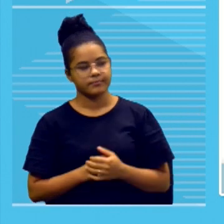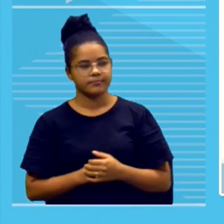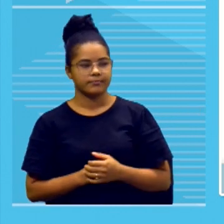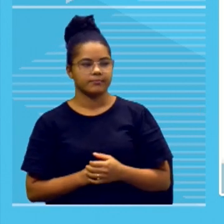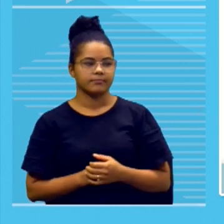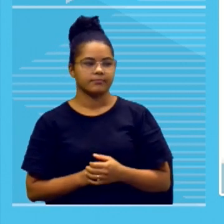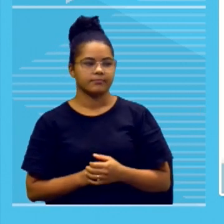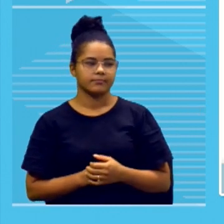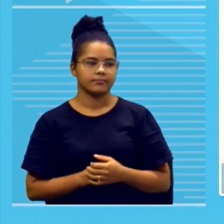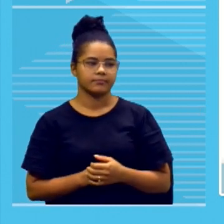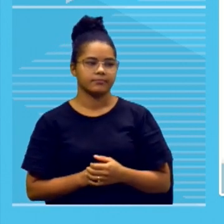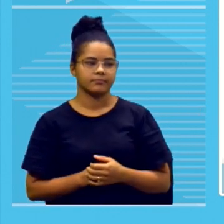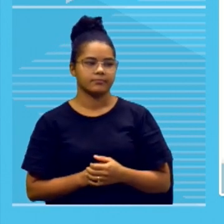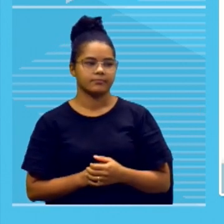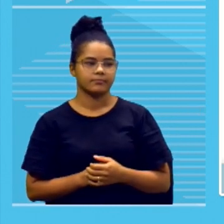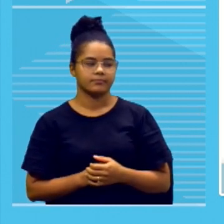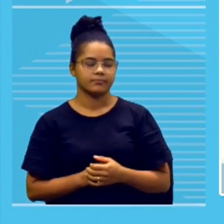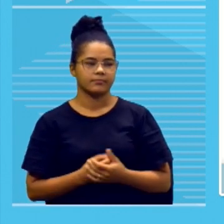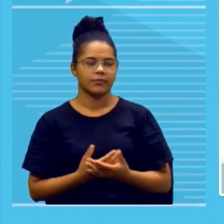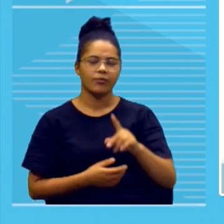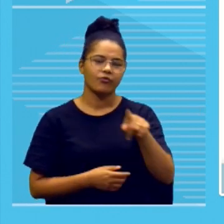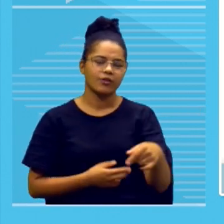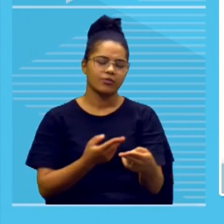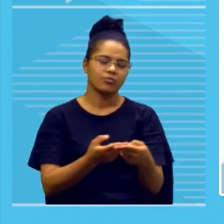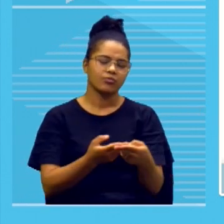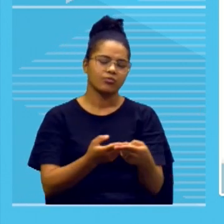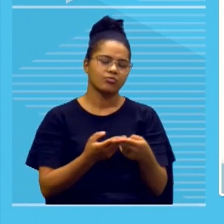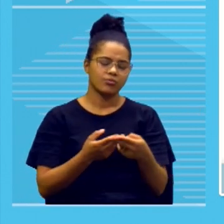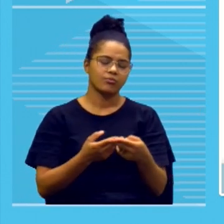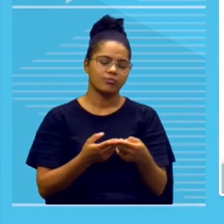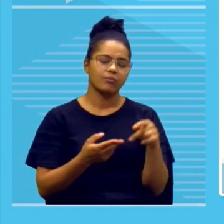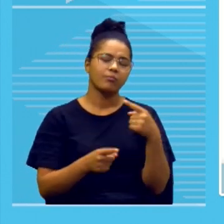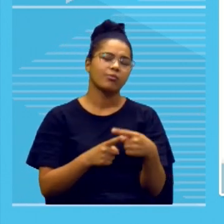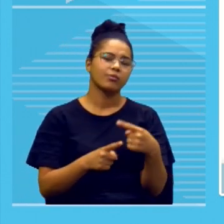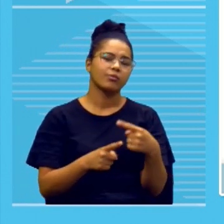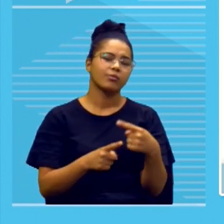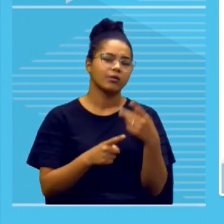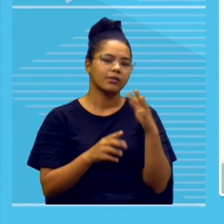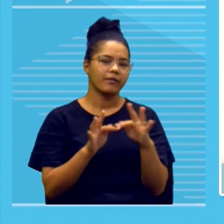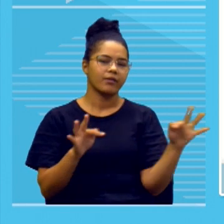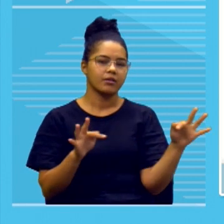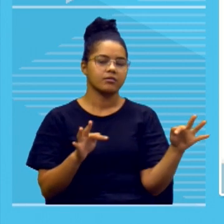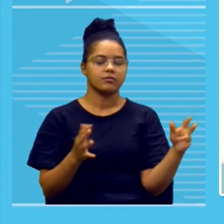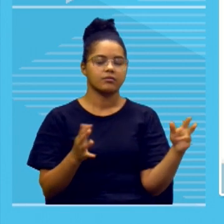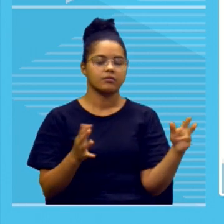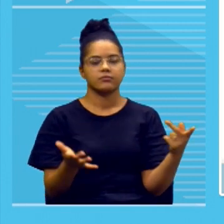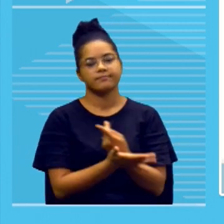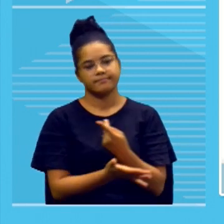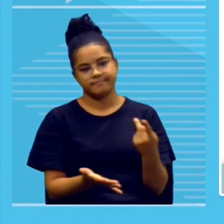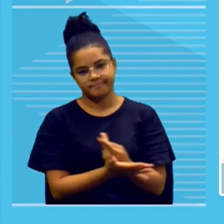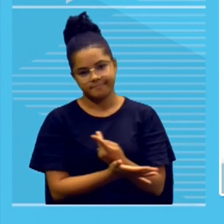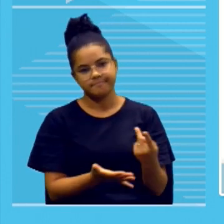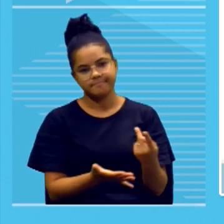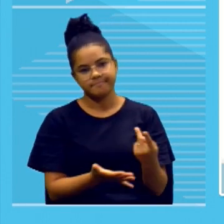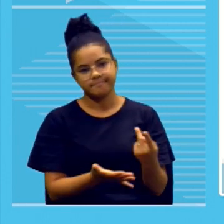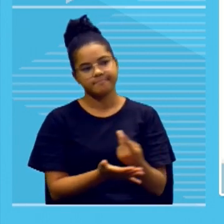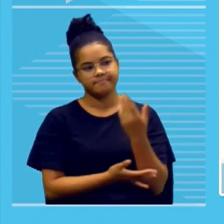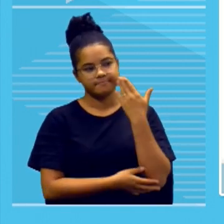É. E para que essa vírgula aqui? É porque a pessoa errou. Só por isso, ela errou.